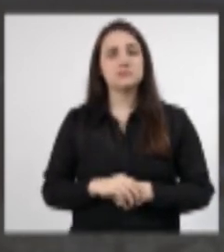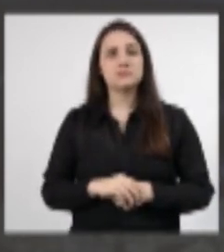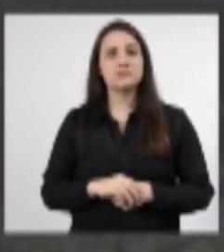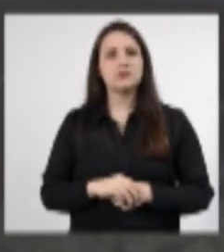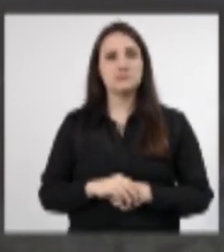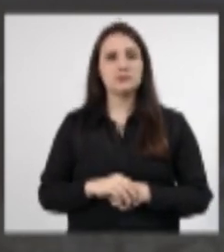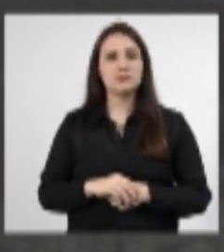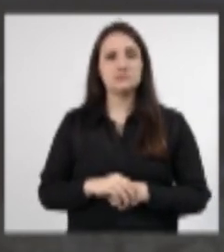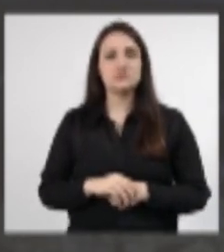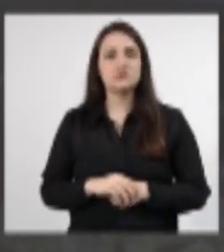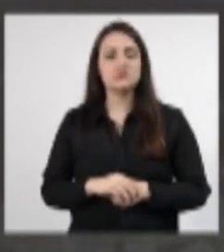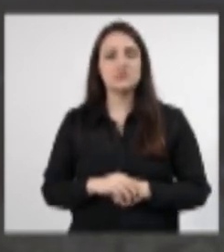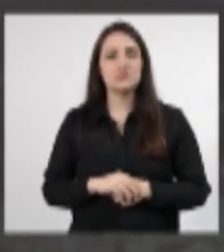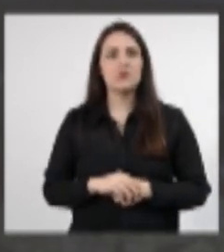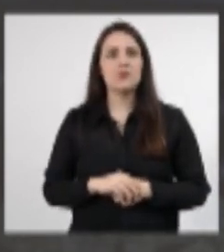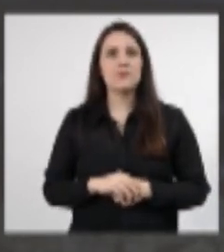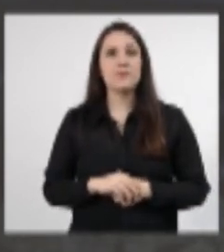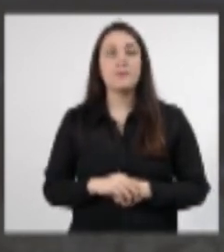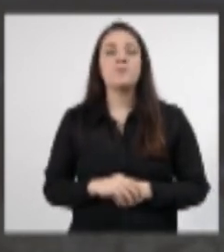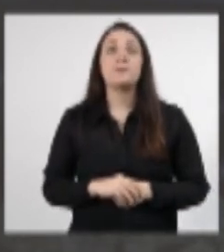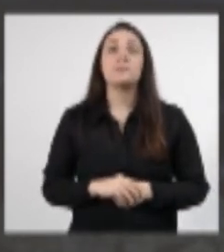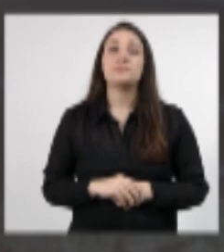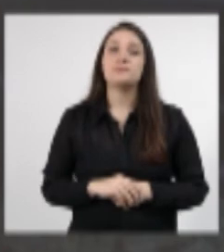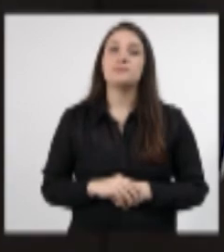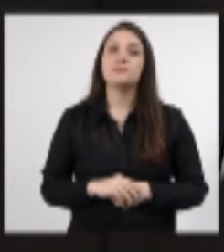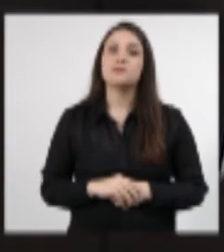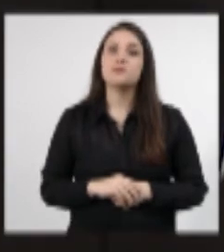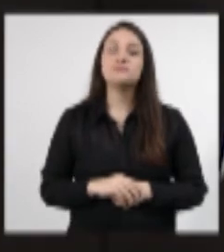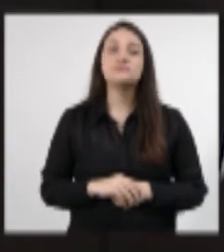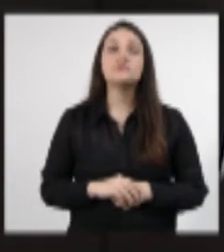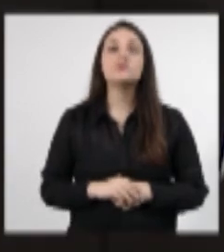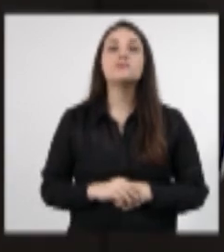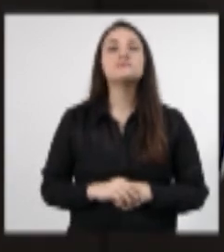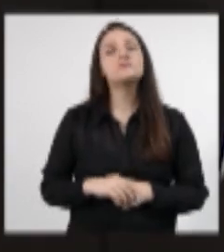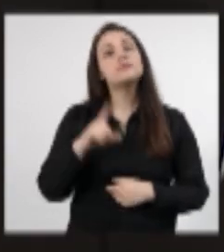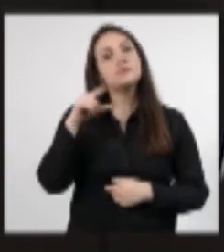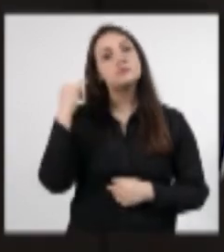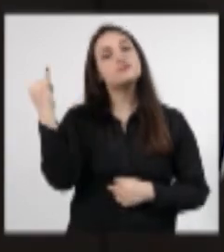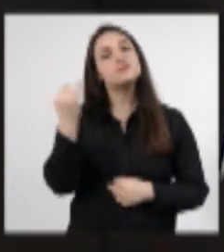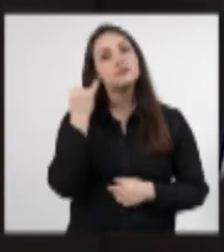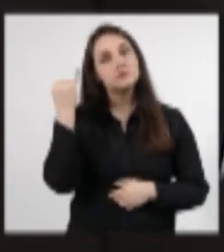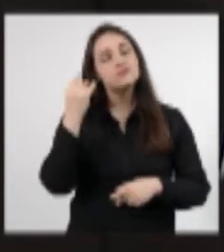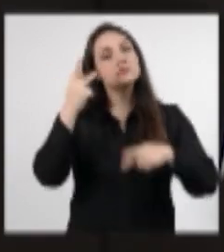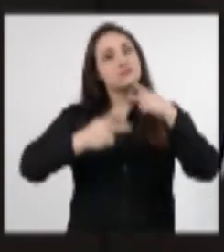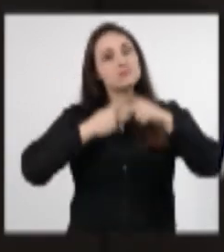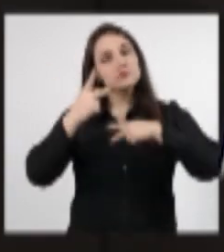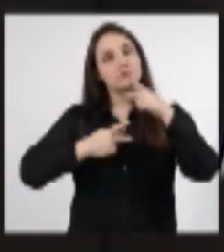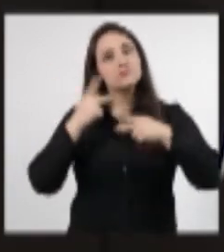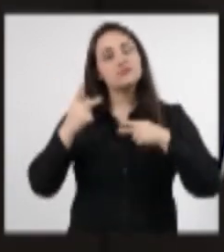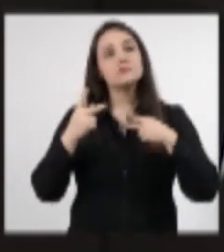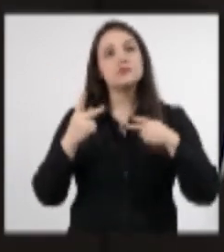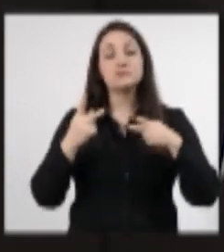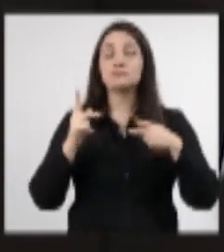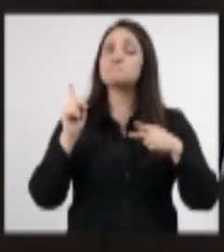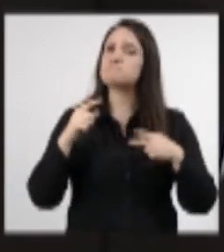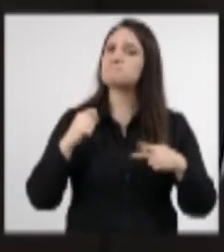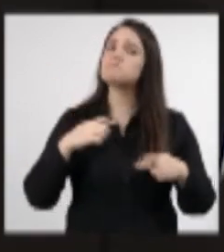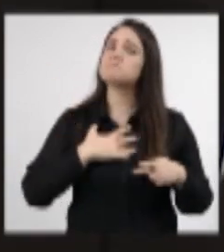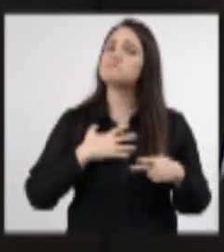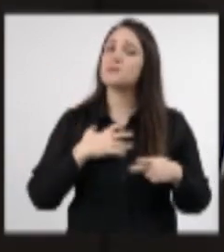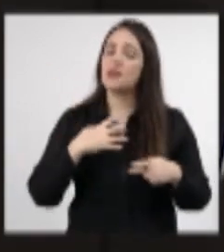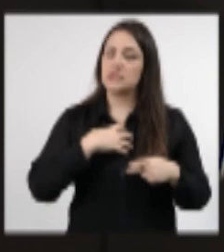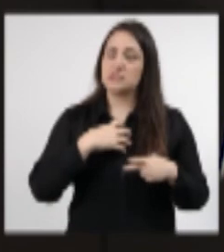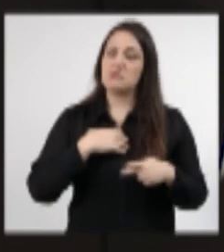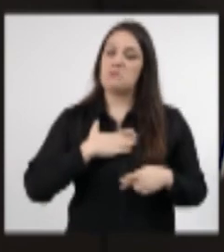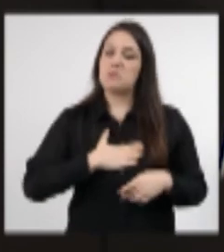pode dizer aos policiais civis em mais um ano de trabalho? Primeiramente, é importante dizer que estamos muito satisfeitos com a